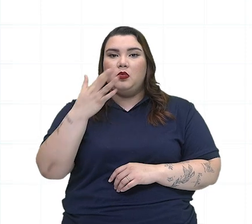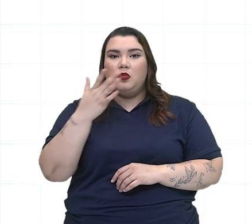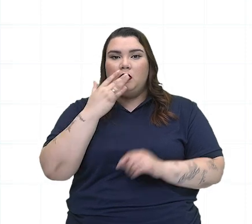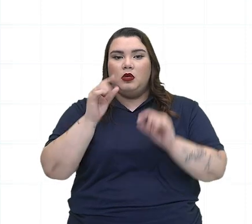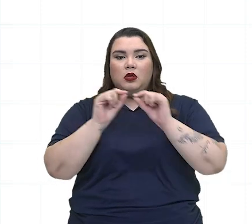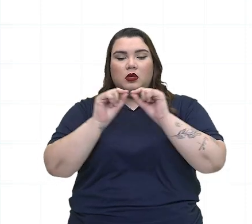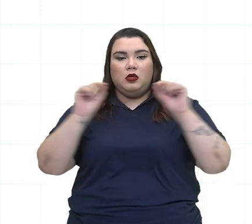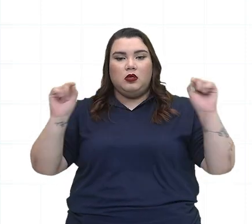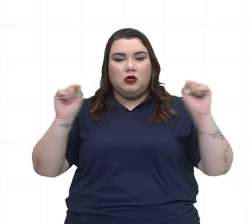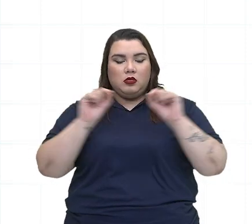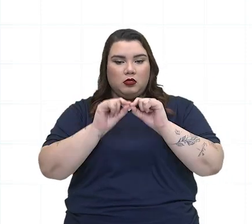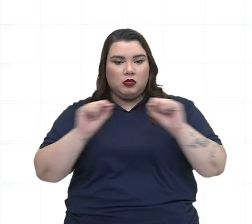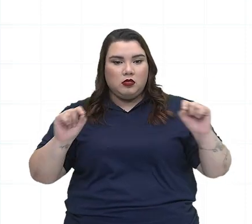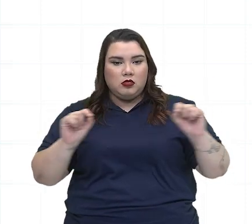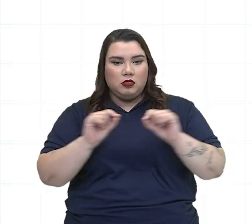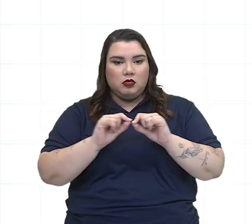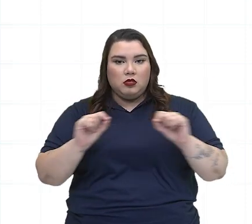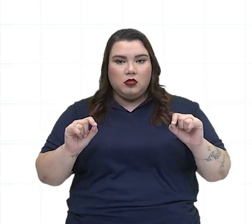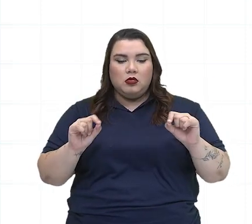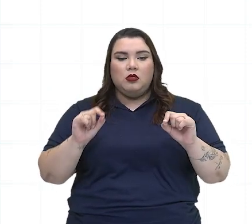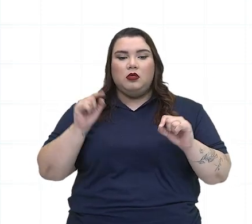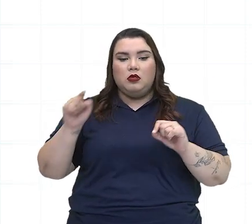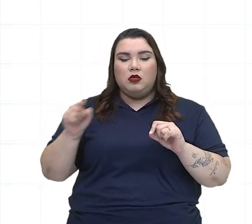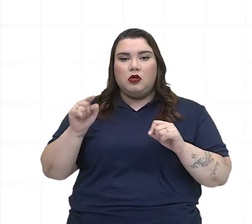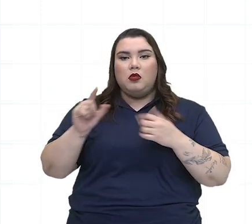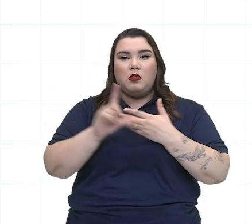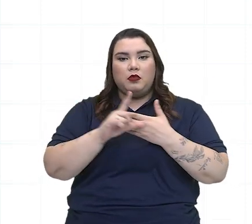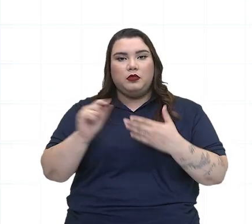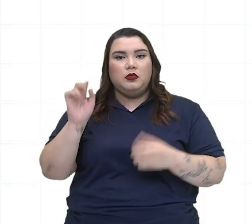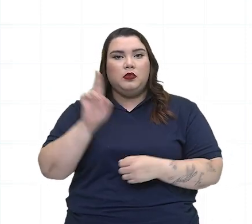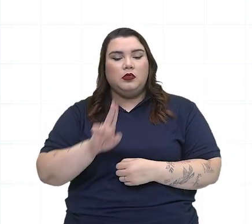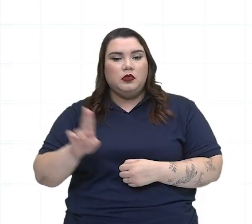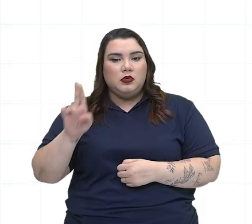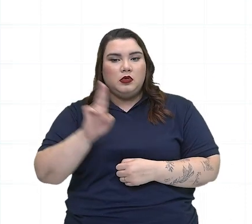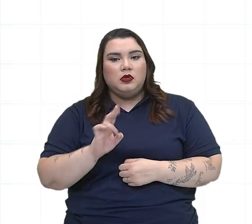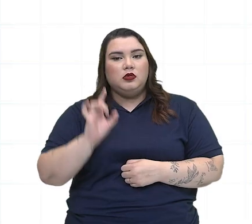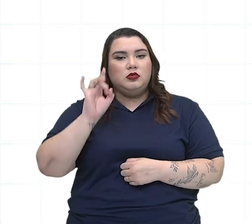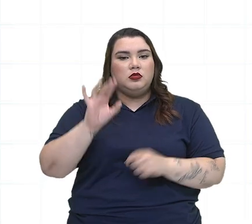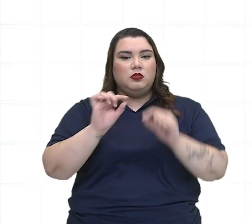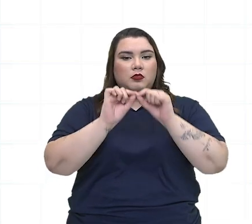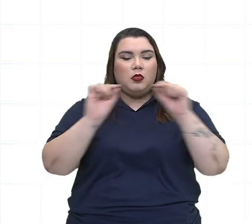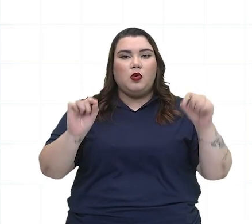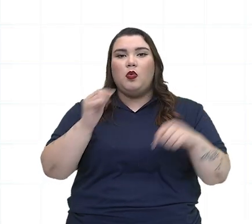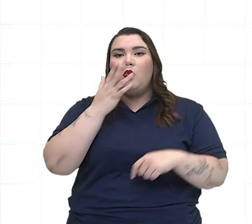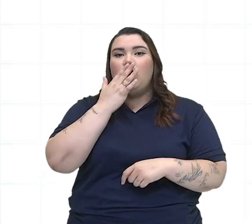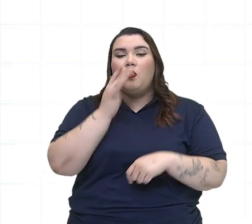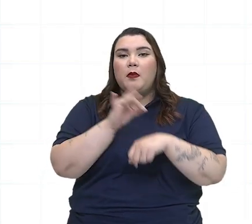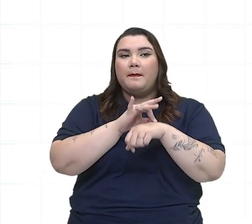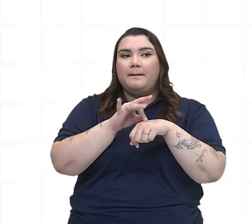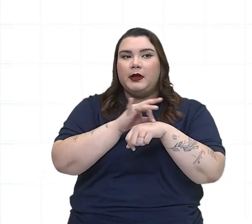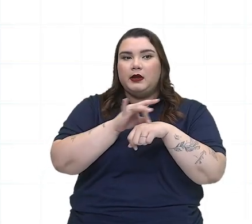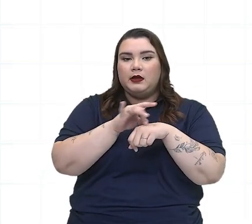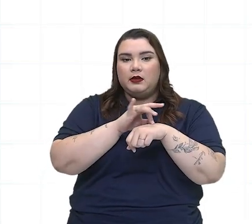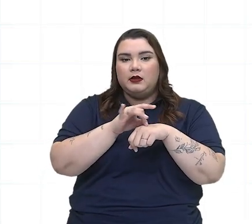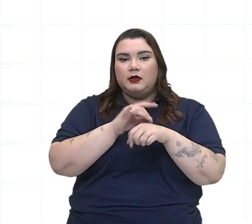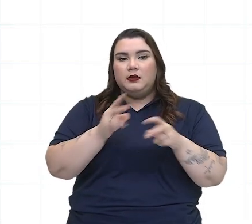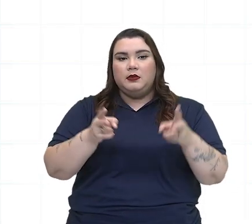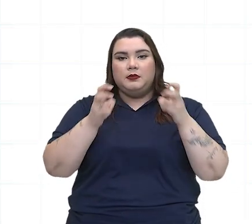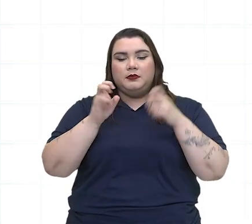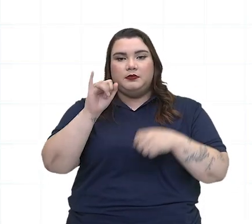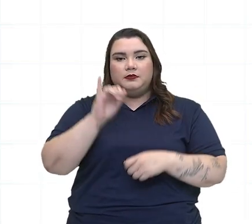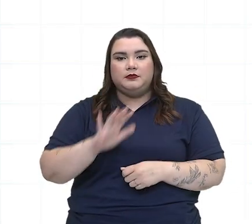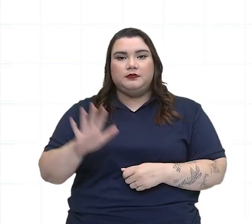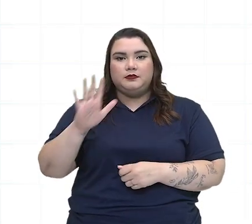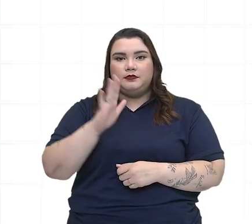linhas foram usadas por Pierre Mondrian, são retas e pretas, como vocês podem observar aqui